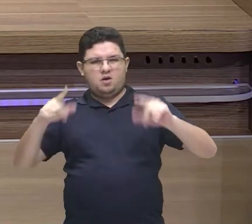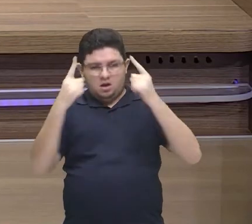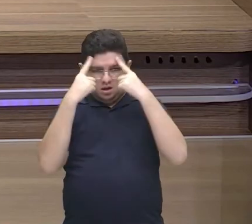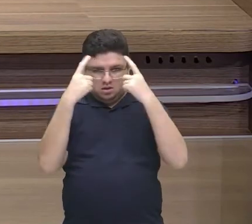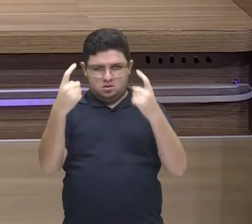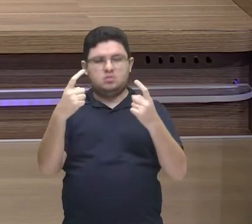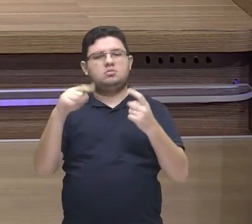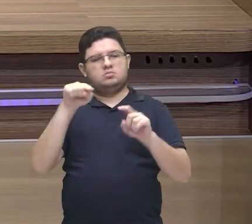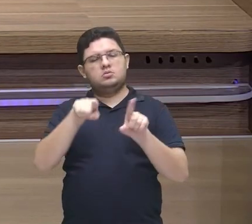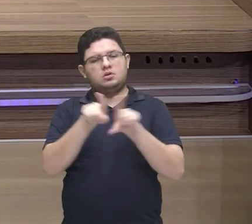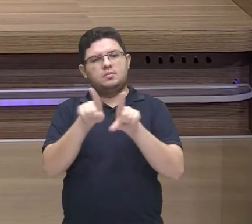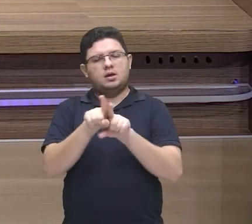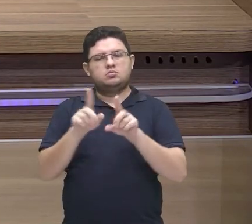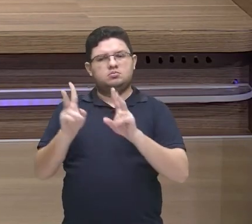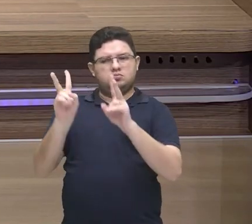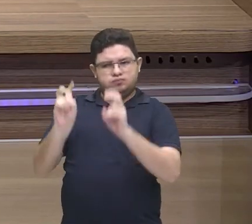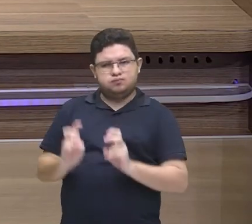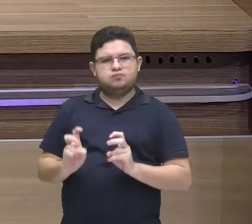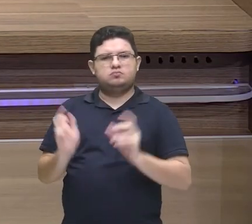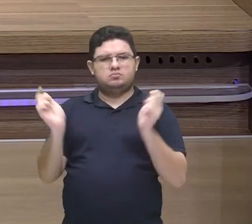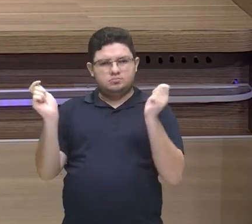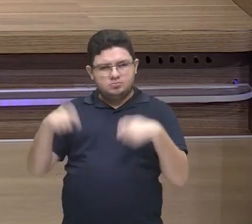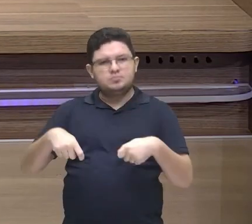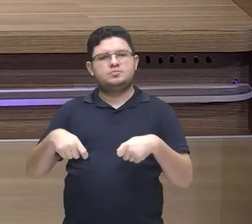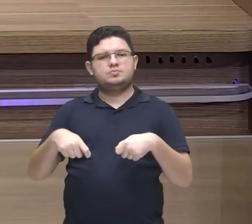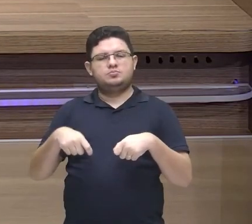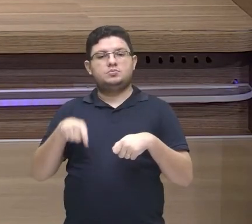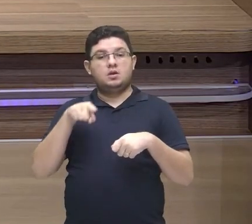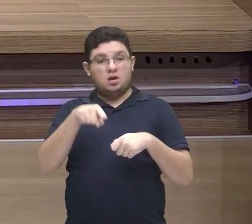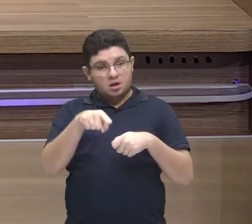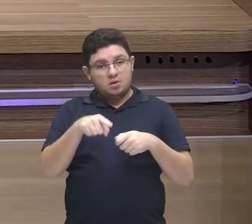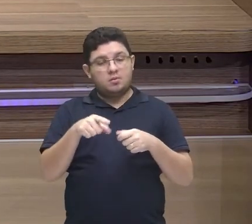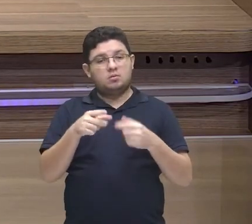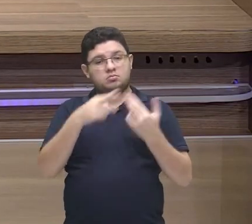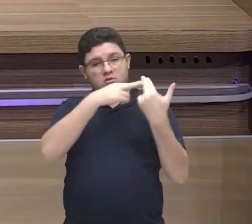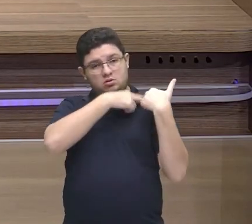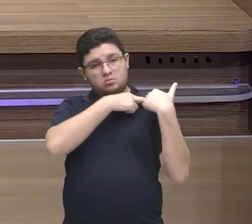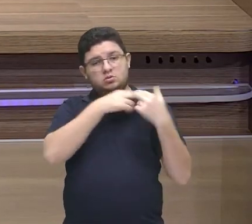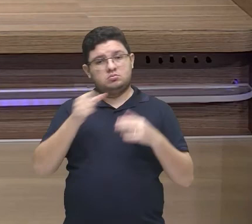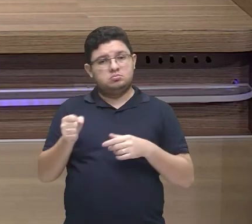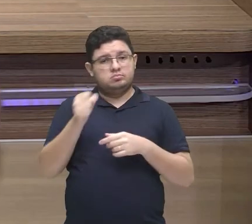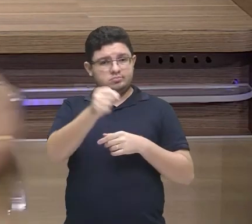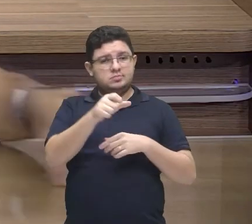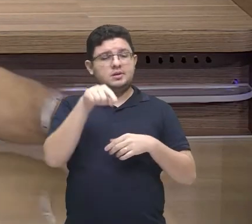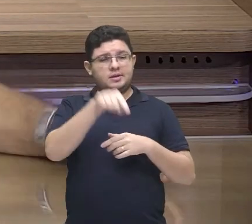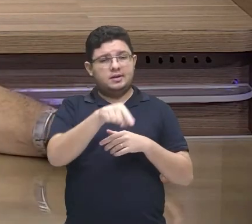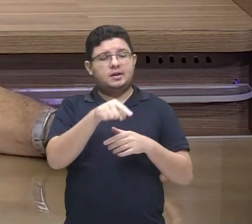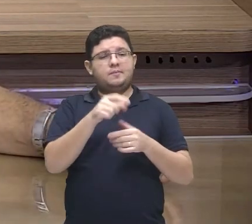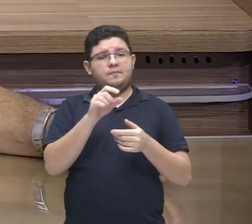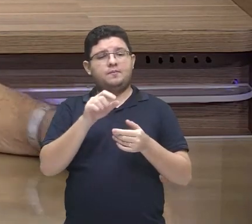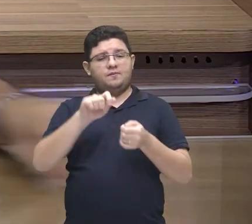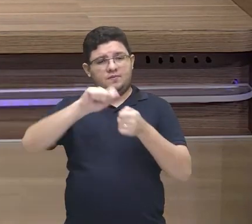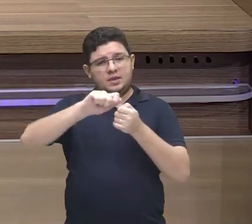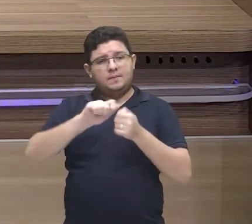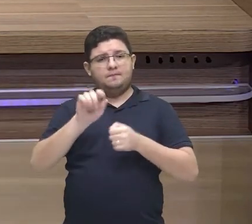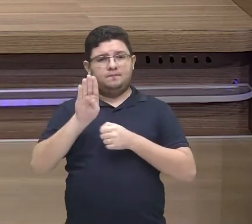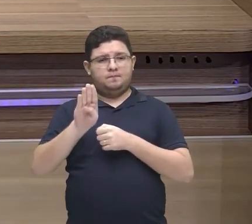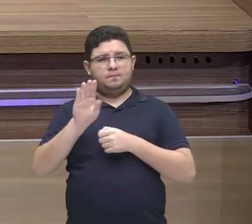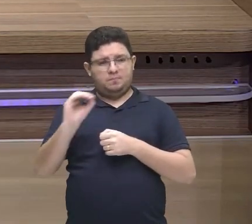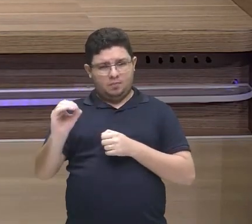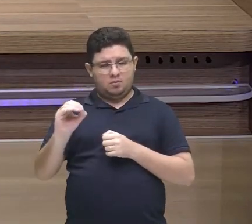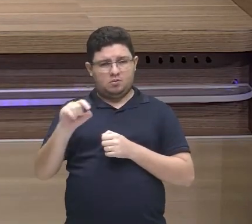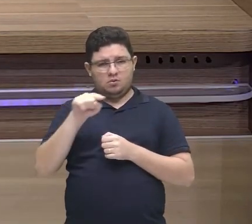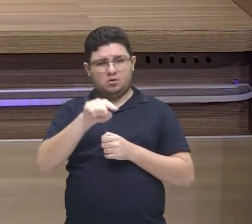né? Tem que chegar ao conhecimento desse responsável para que vá na delegacia fazer o registro, aí faz a perícia no IML e nós fazemos